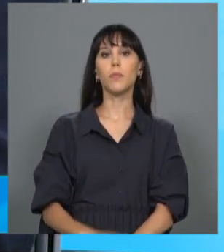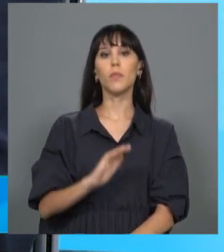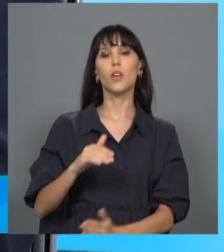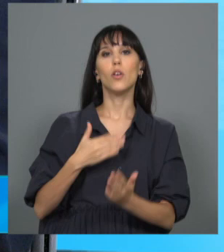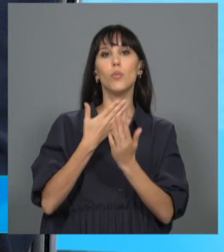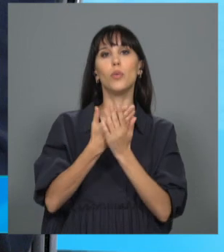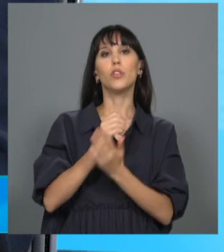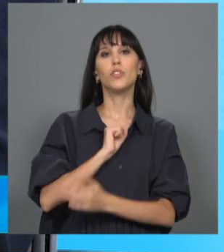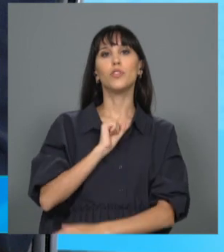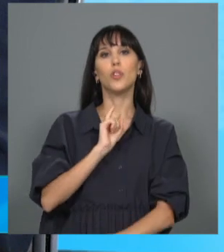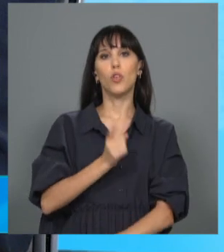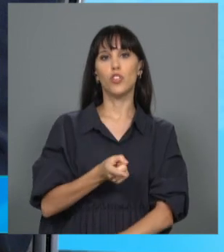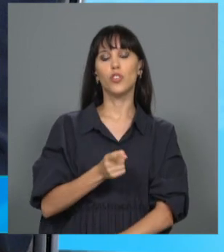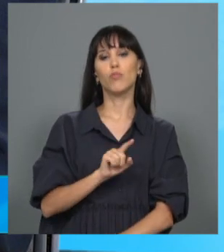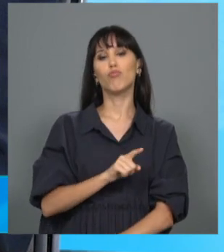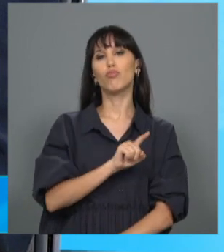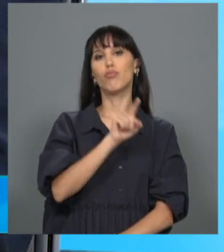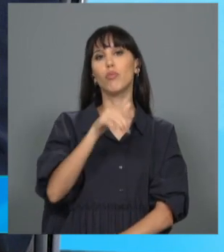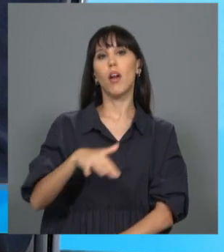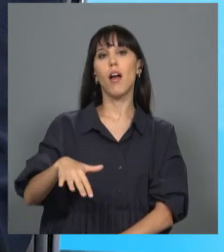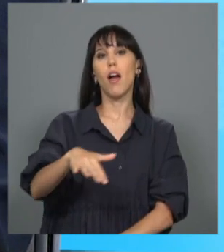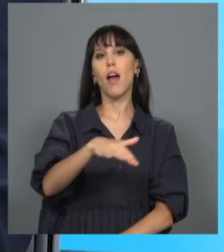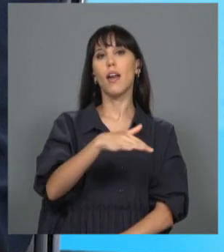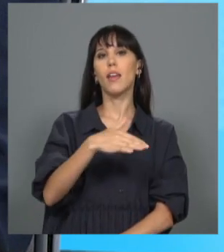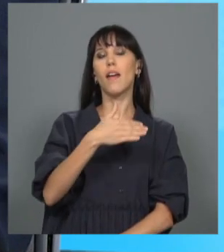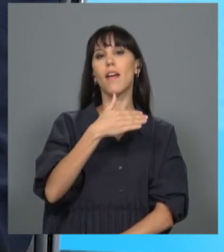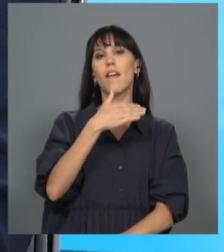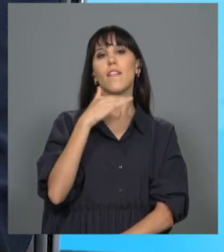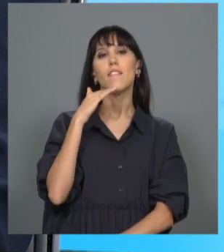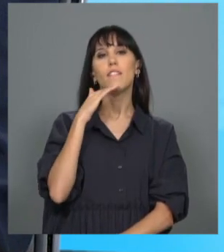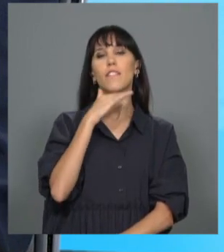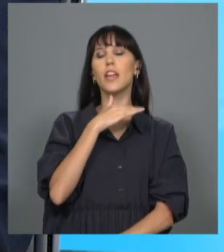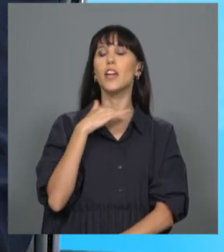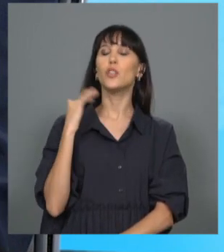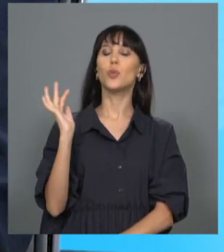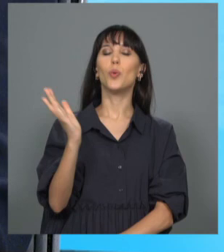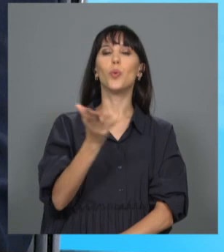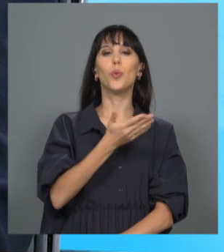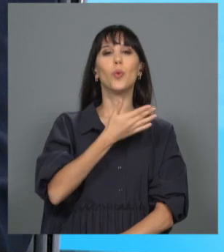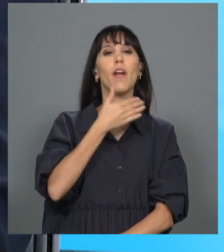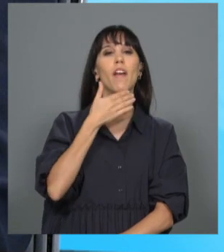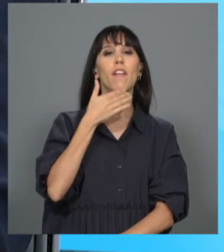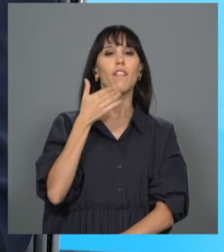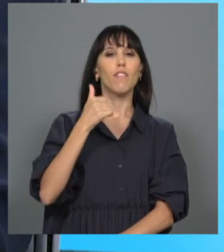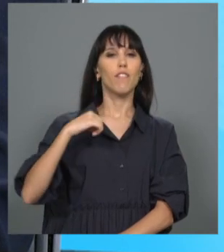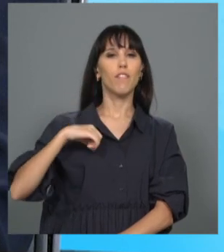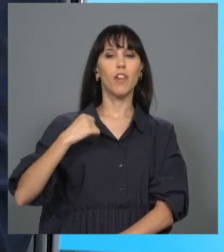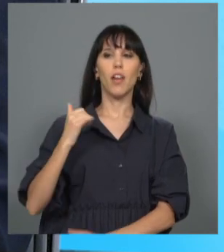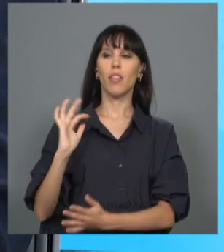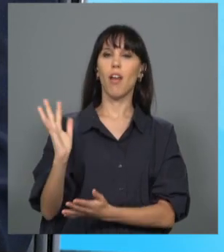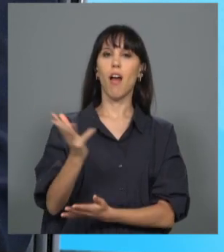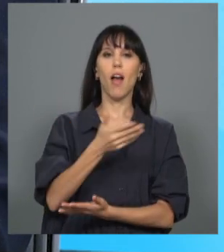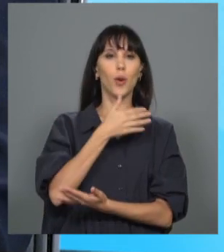uma viagem a um lugar fresco, verde, resplandecente e muito